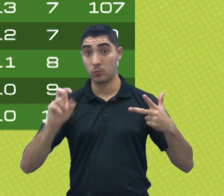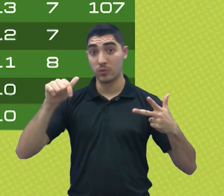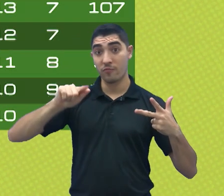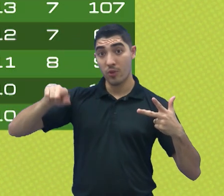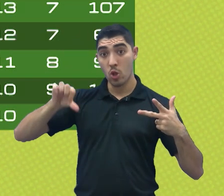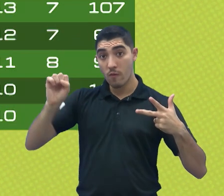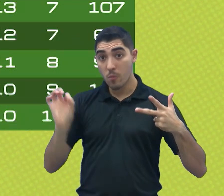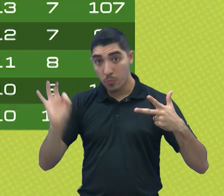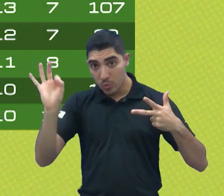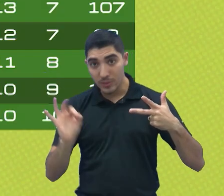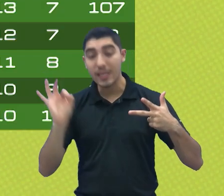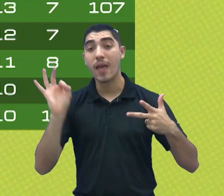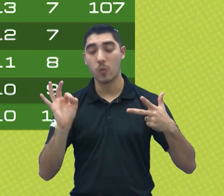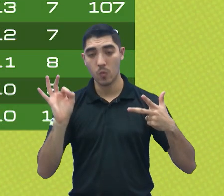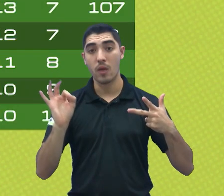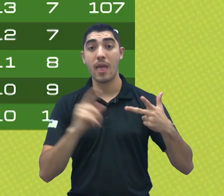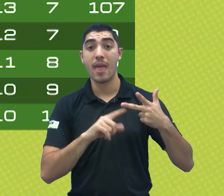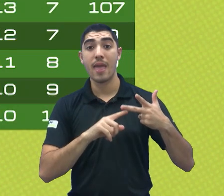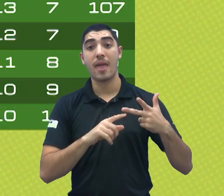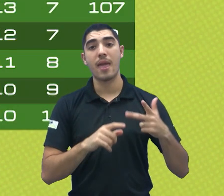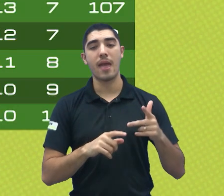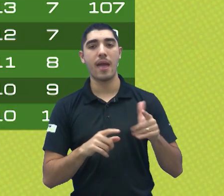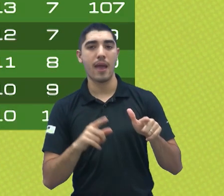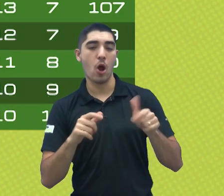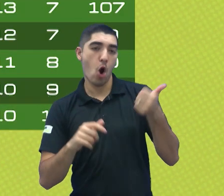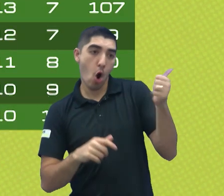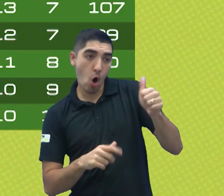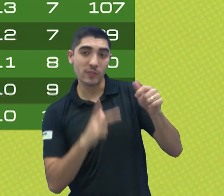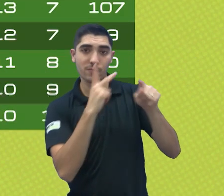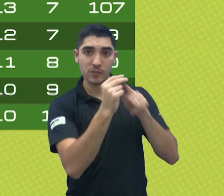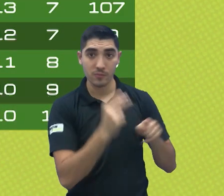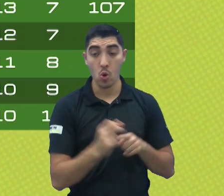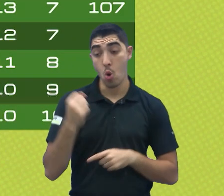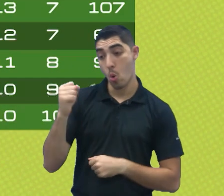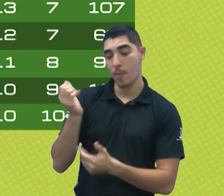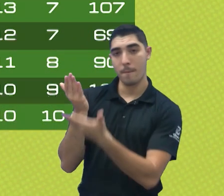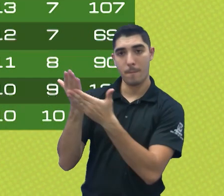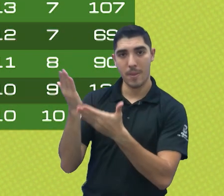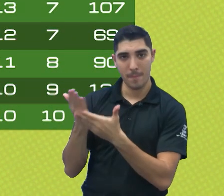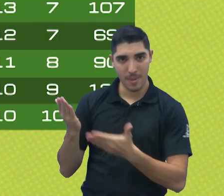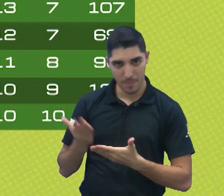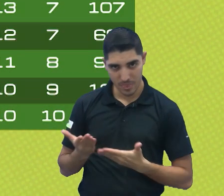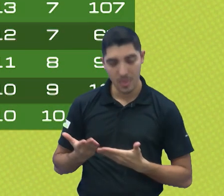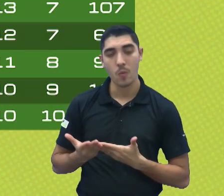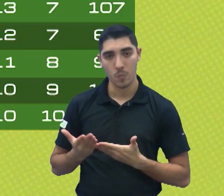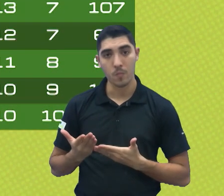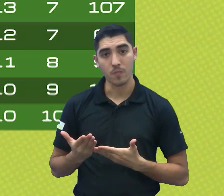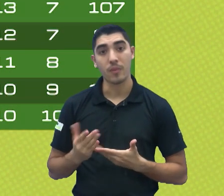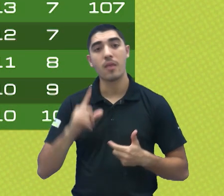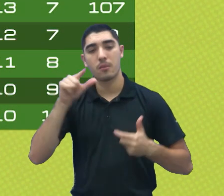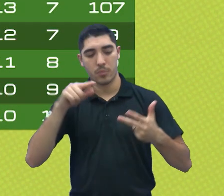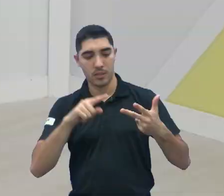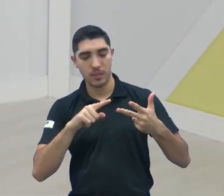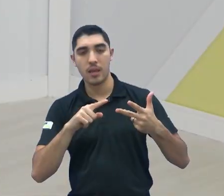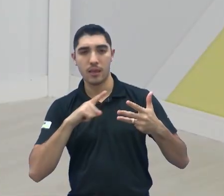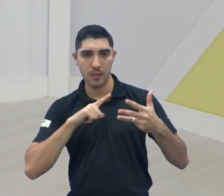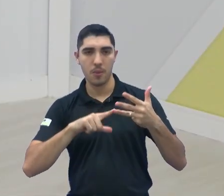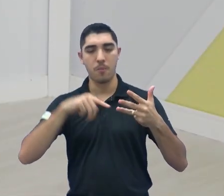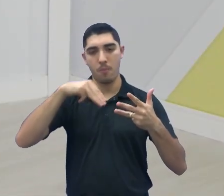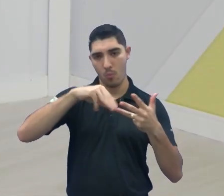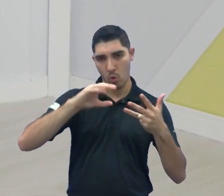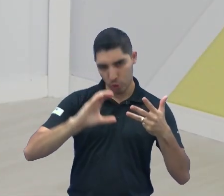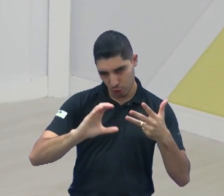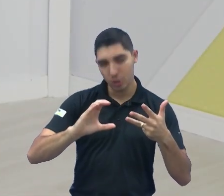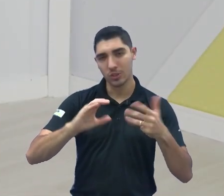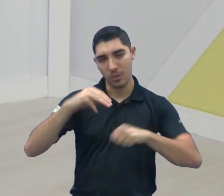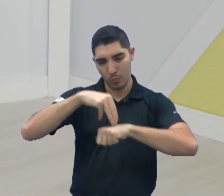57,9% de aproveitamento, 19 jogos também, 11 vitórias, 8 derrotas na competição. Aí depois vem o Mogi e o Unifacisa, são os